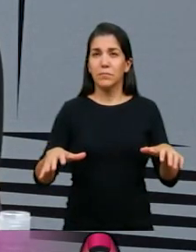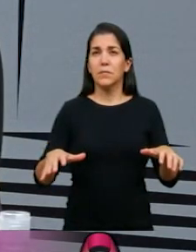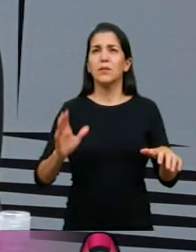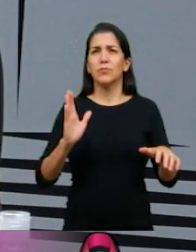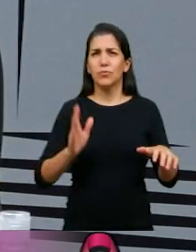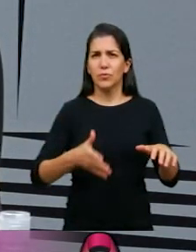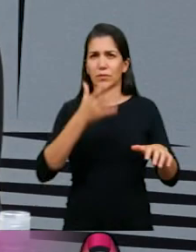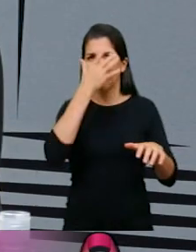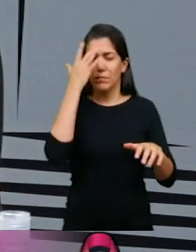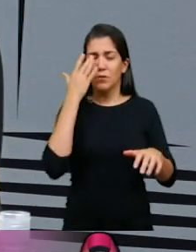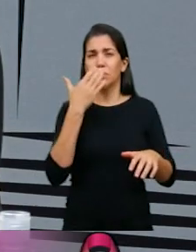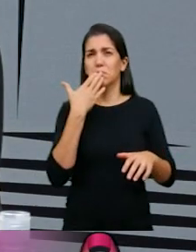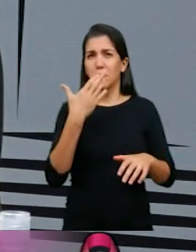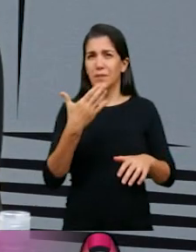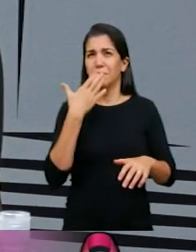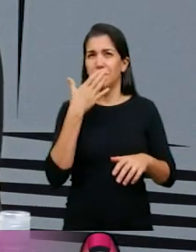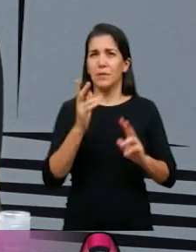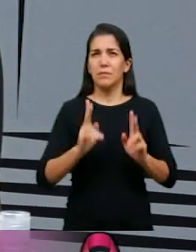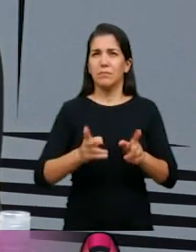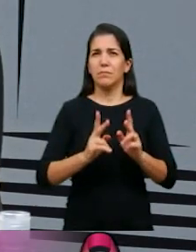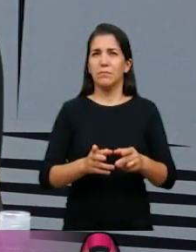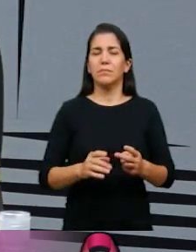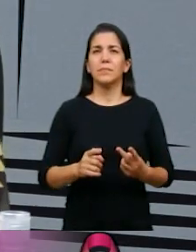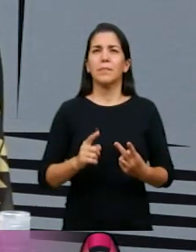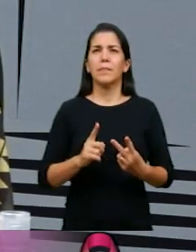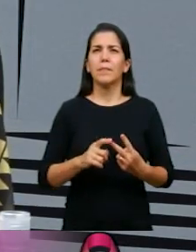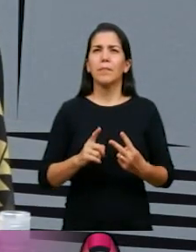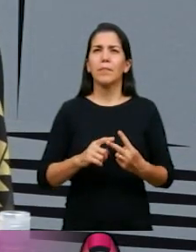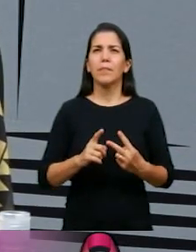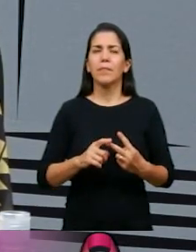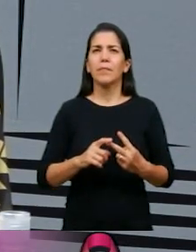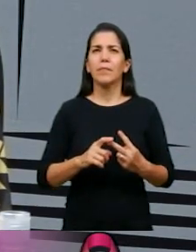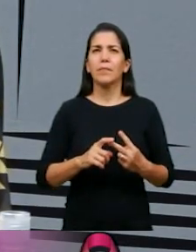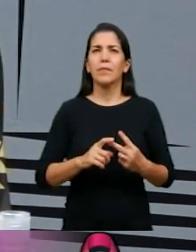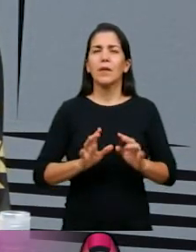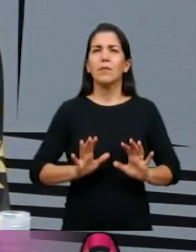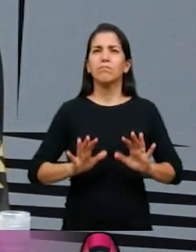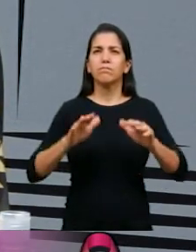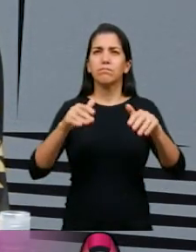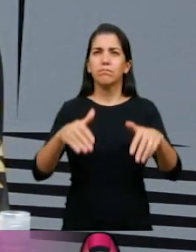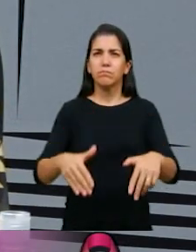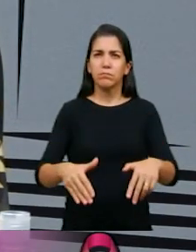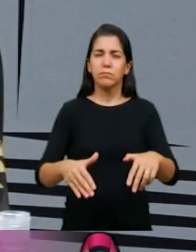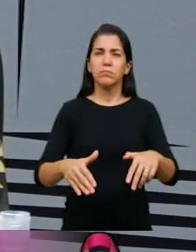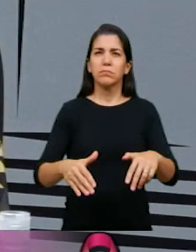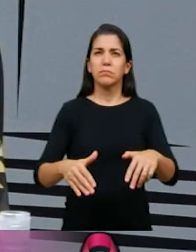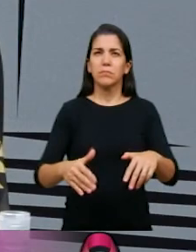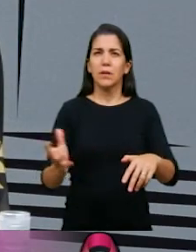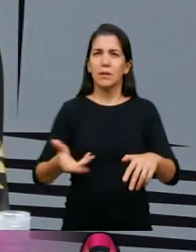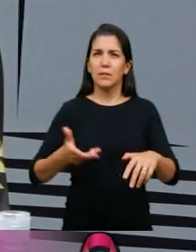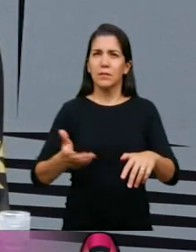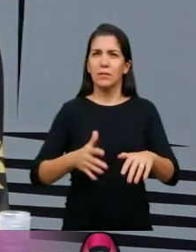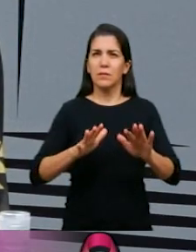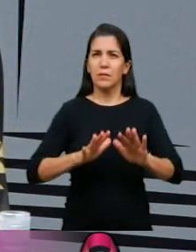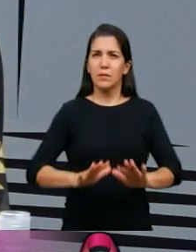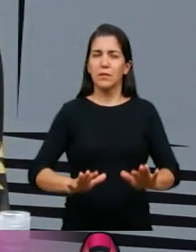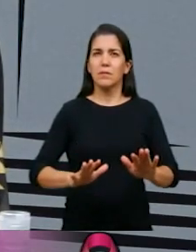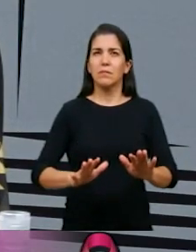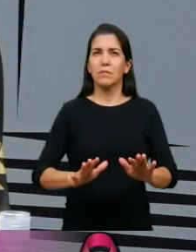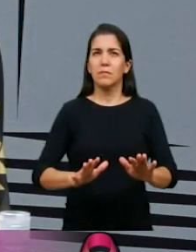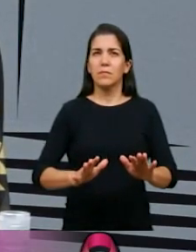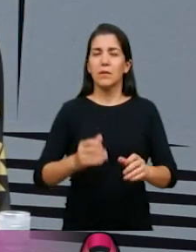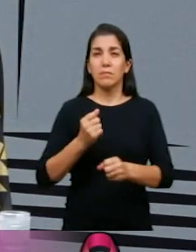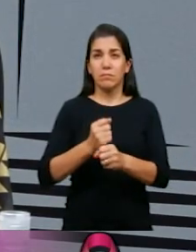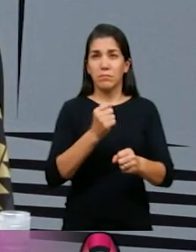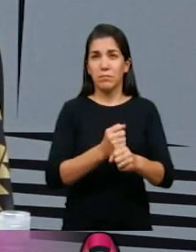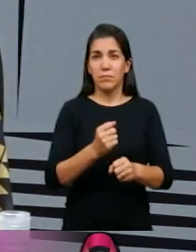de moradores dos condomínios. 2. Quantos redutores de velocidade já foram construídos desde o início do atual mandato até a presente